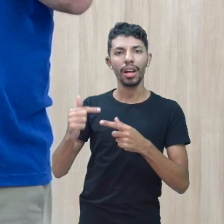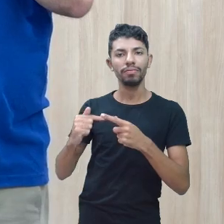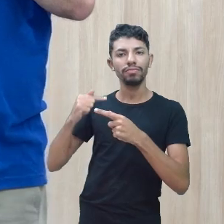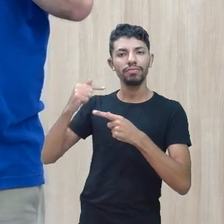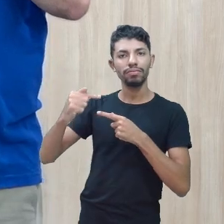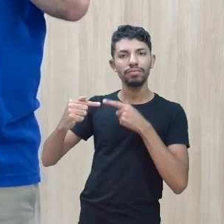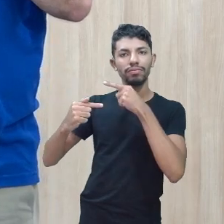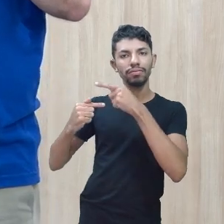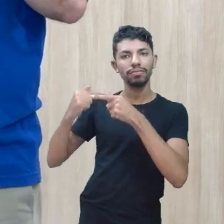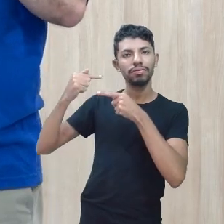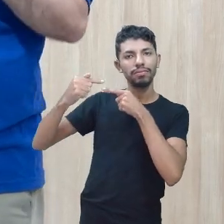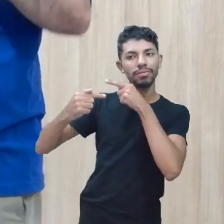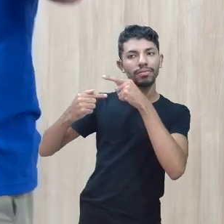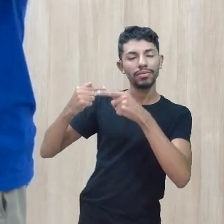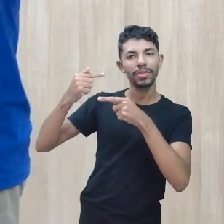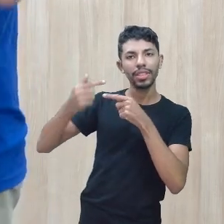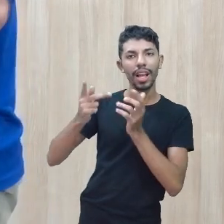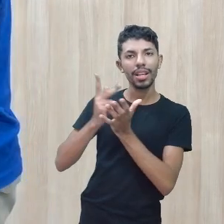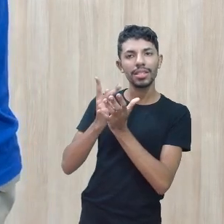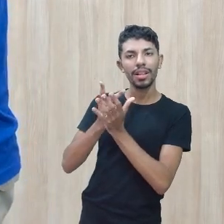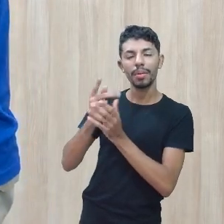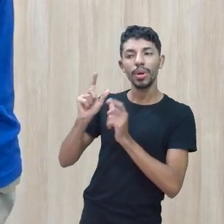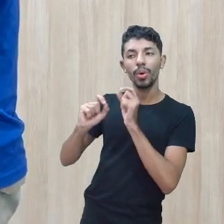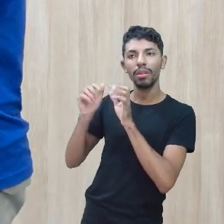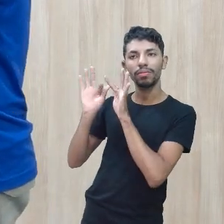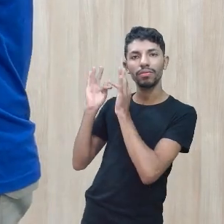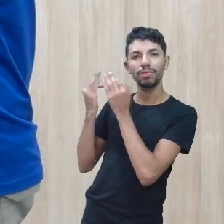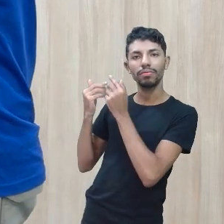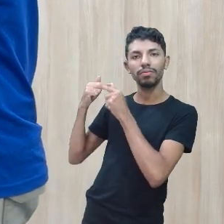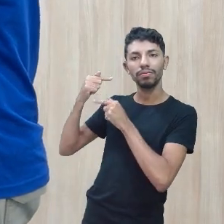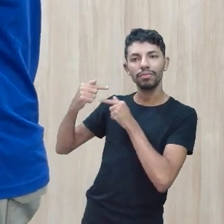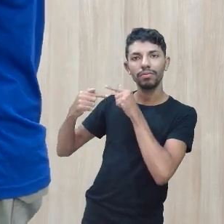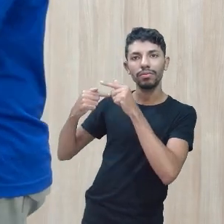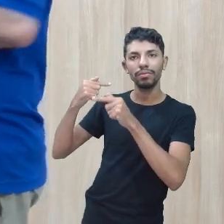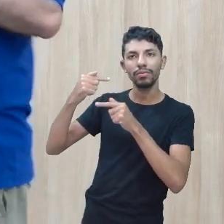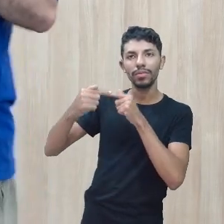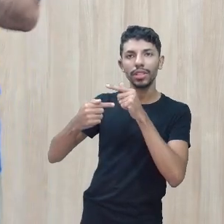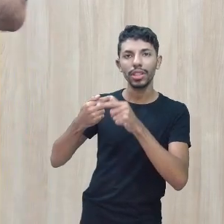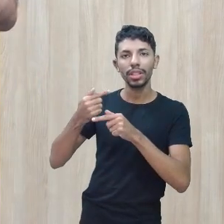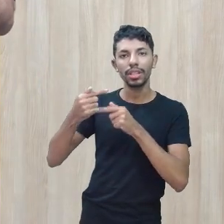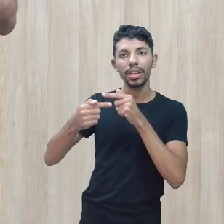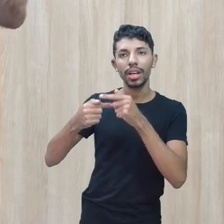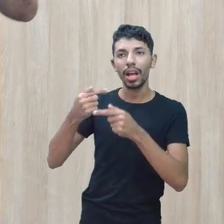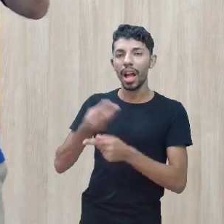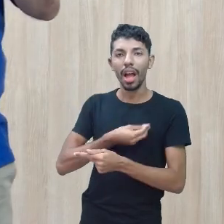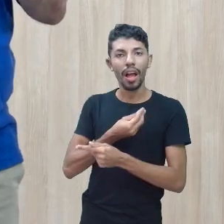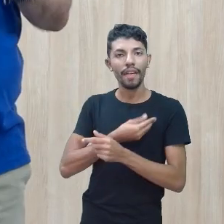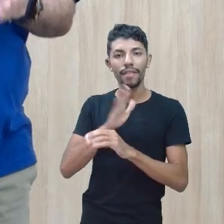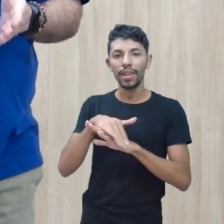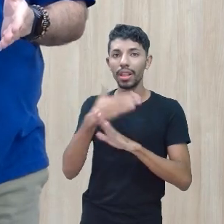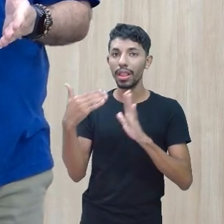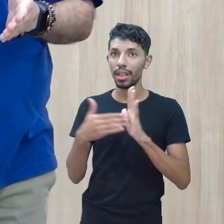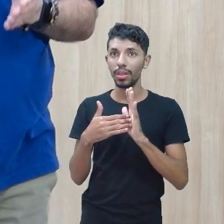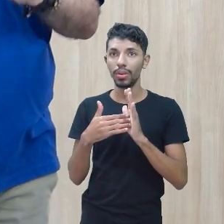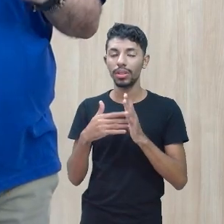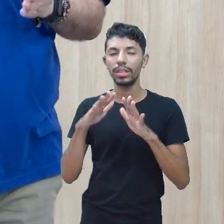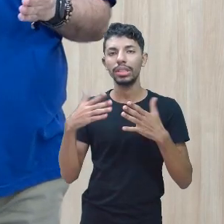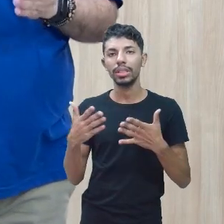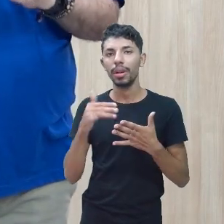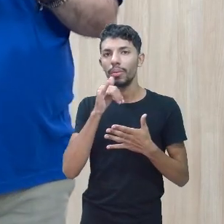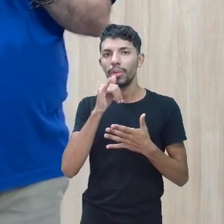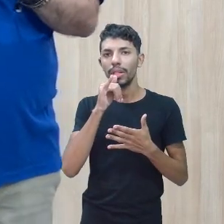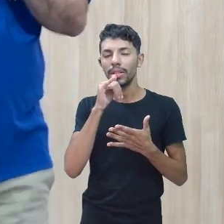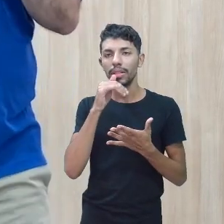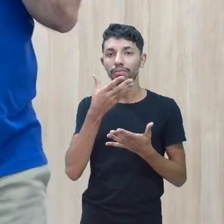essa sucessão hereditária, geralmente, por toda a vida. Ou seja, o cargo de rei